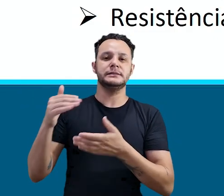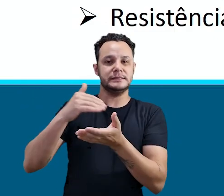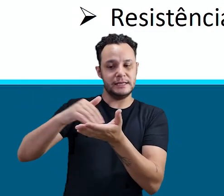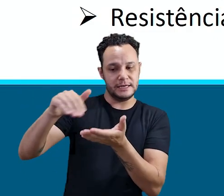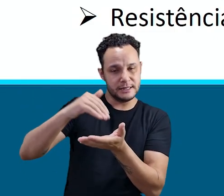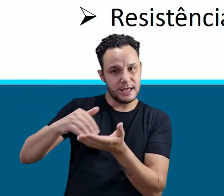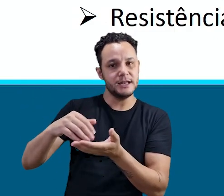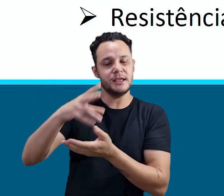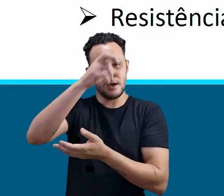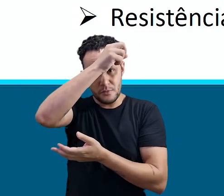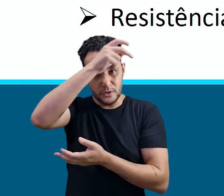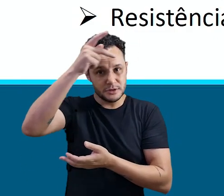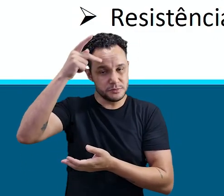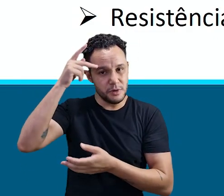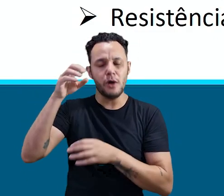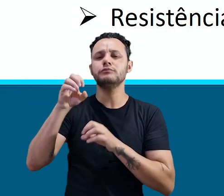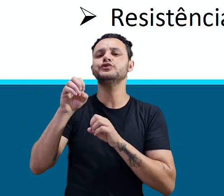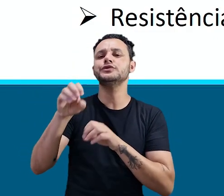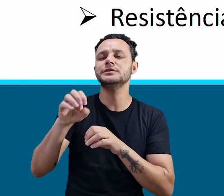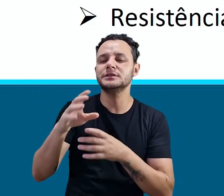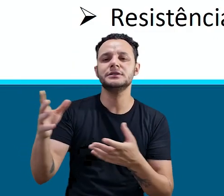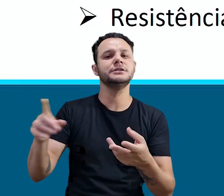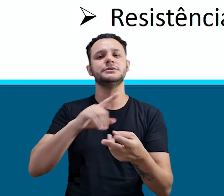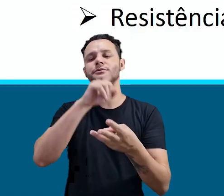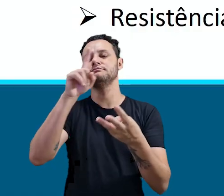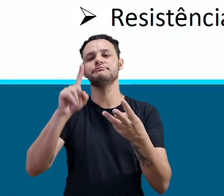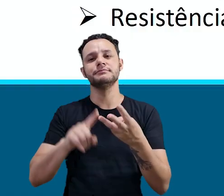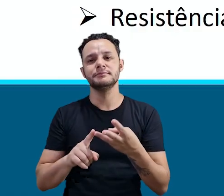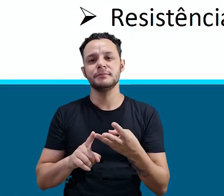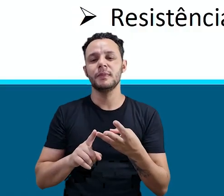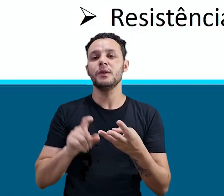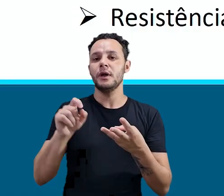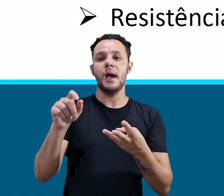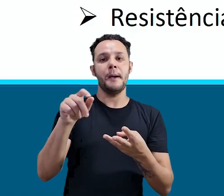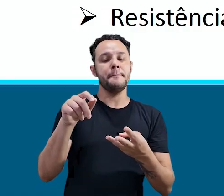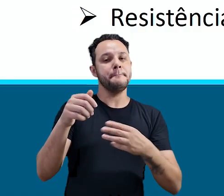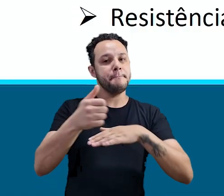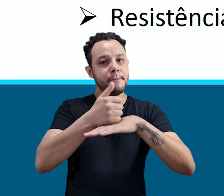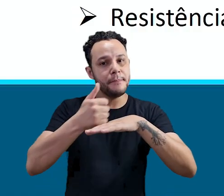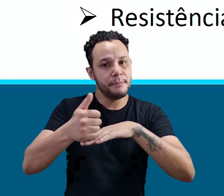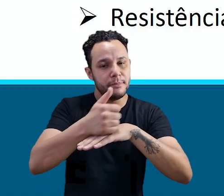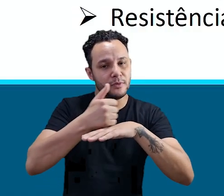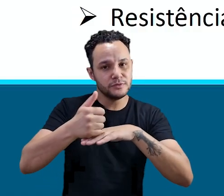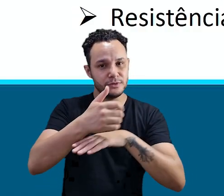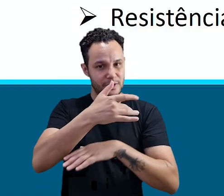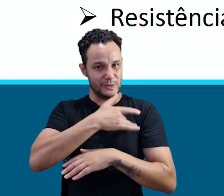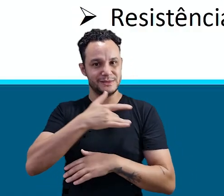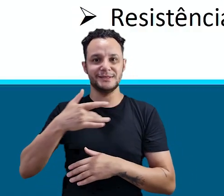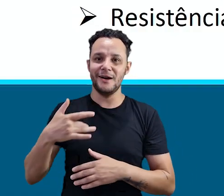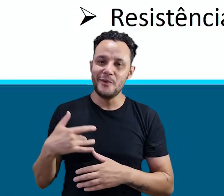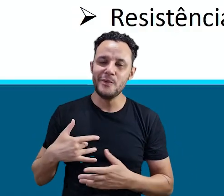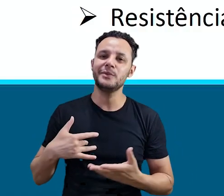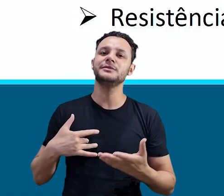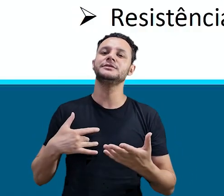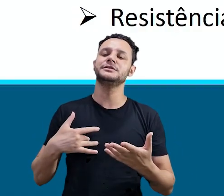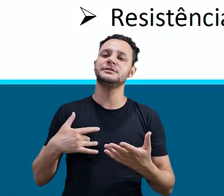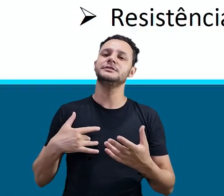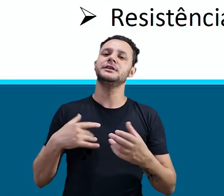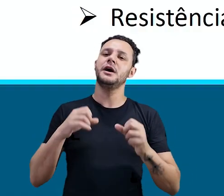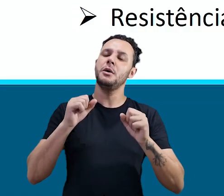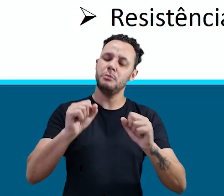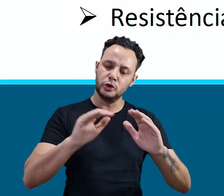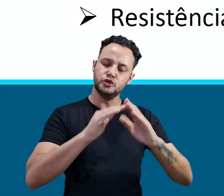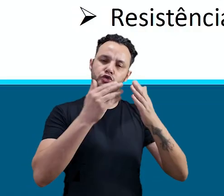uma secretaria municipal de ensino, mas eu também estou chamando de redes de apoio, por exemplo, os profissionais da saúde que trabalham com aquela